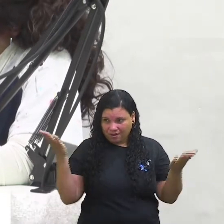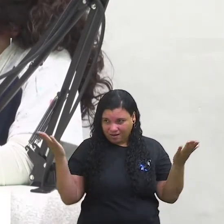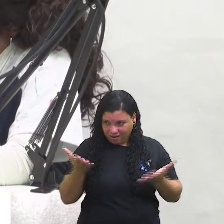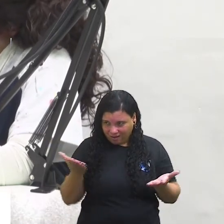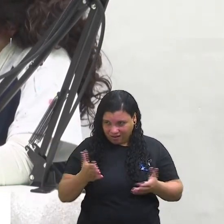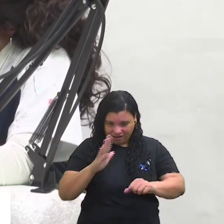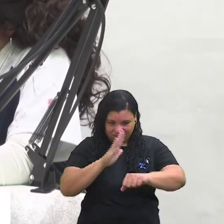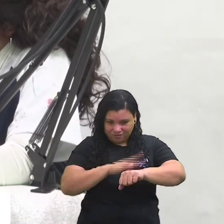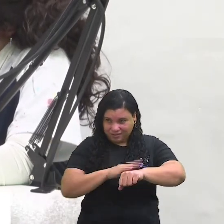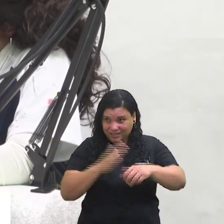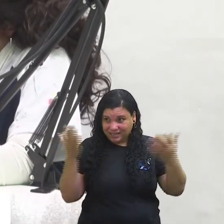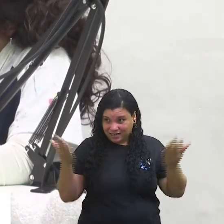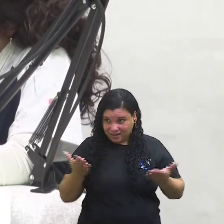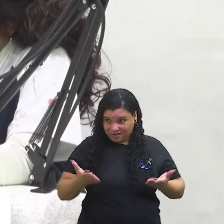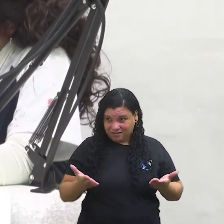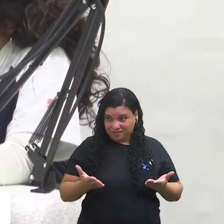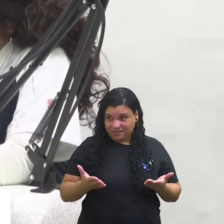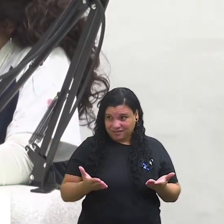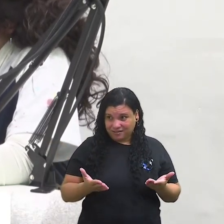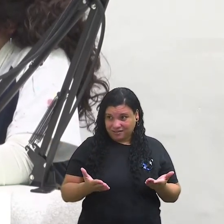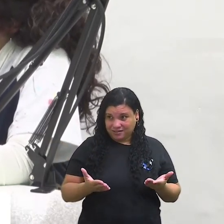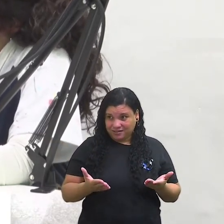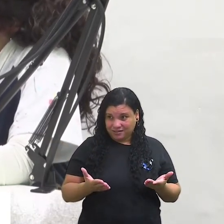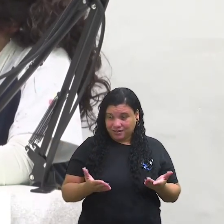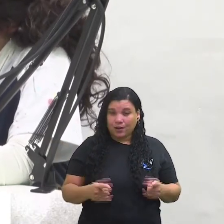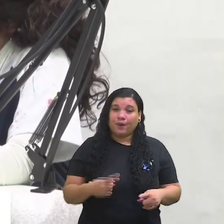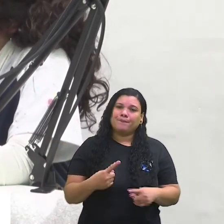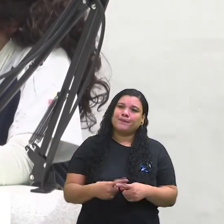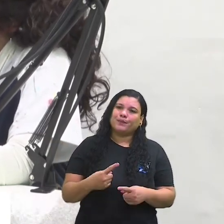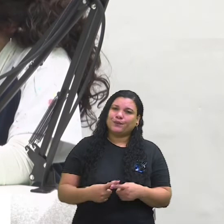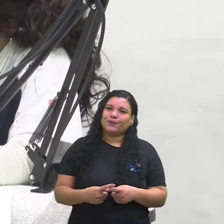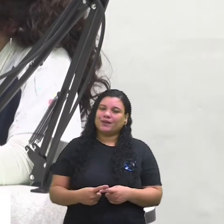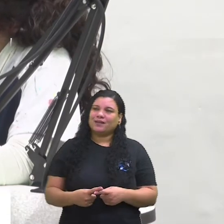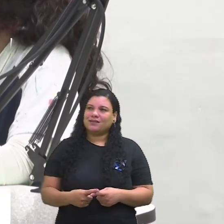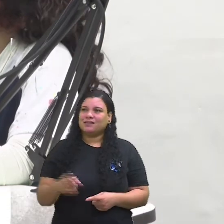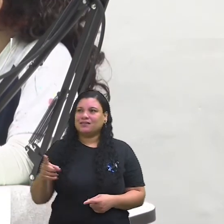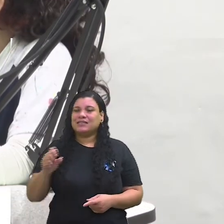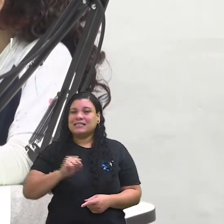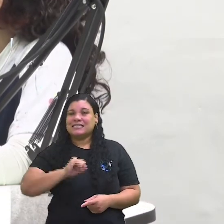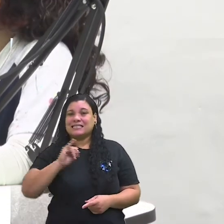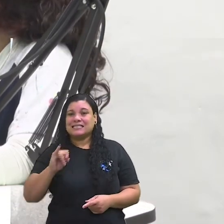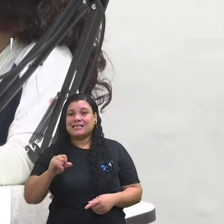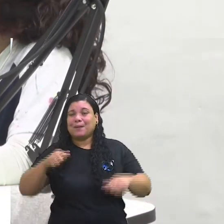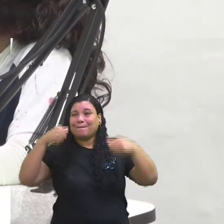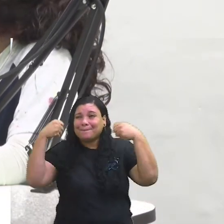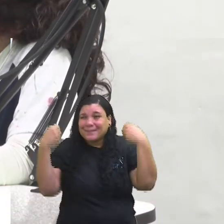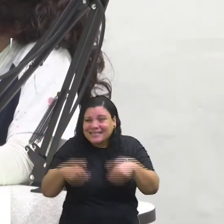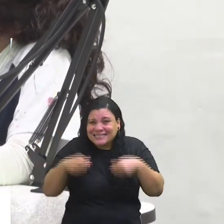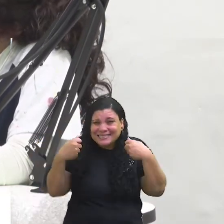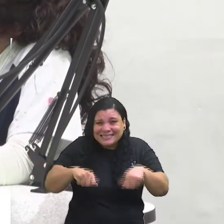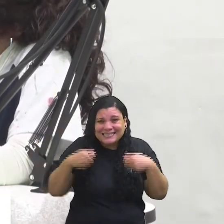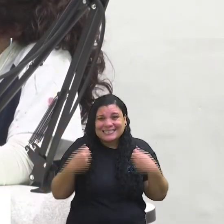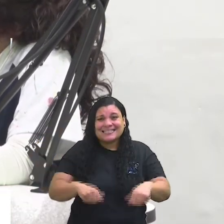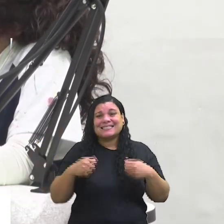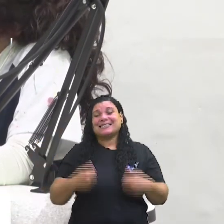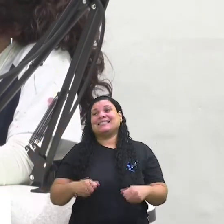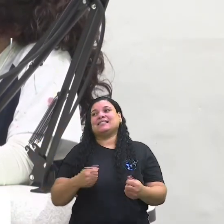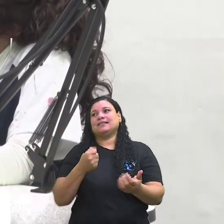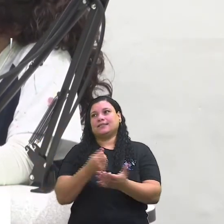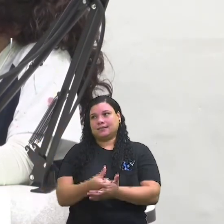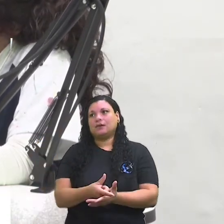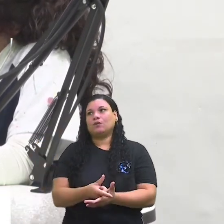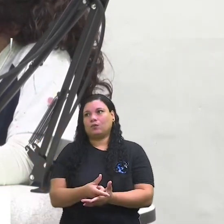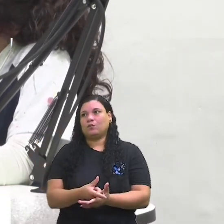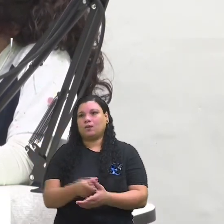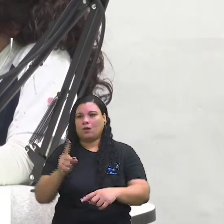Então o que que a gente vai deixar de comprar para comprar isso? Sim. Né? Então aí eu acabo conseguindo delas uma